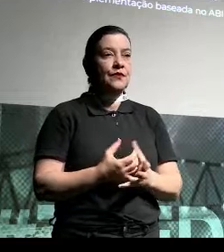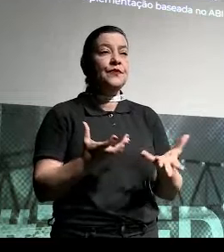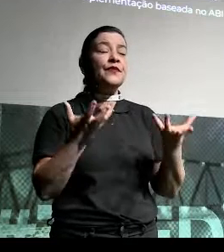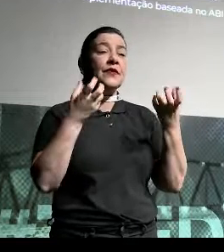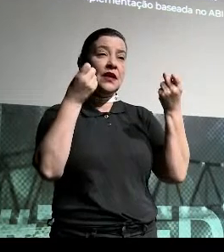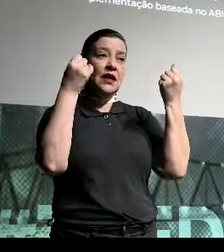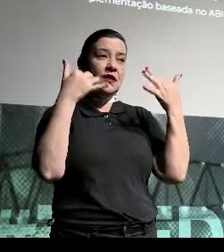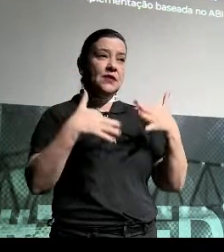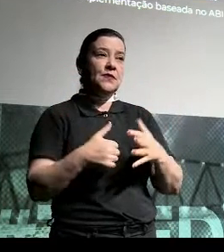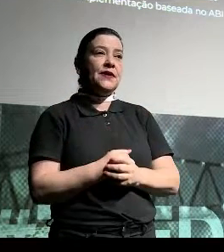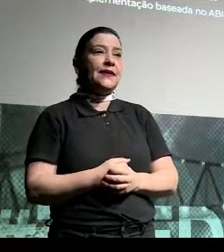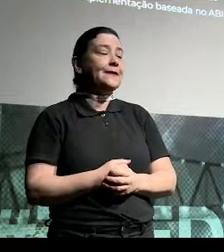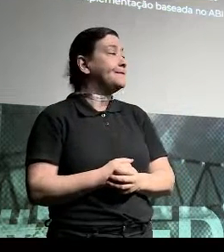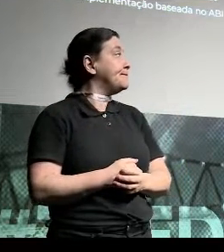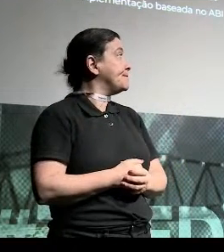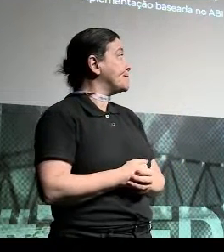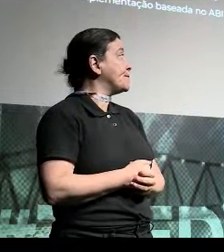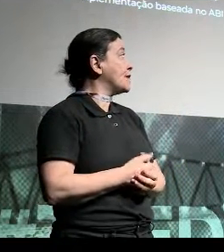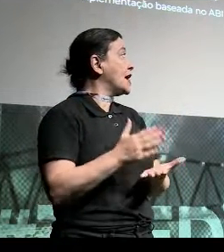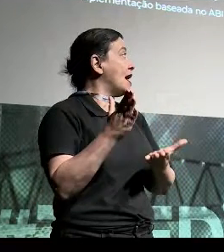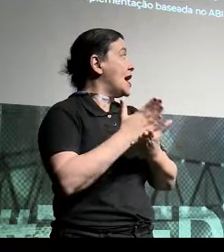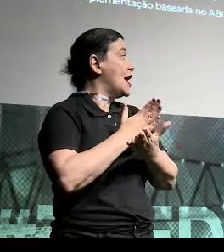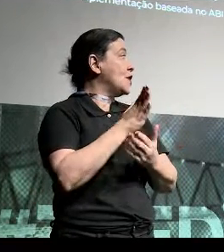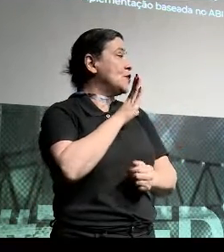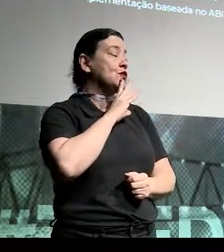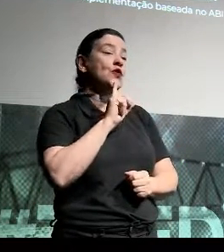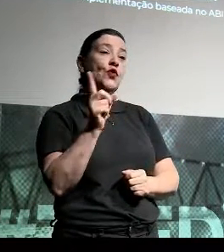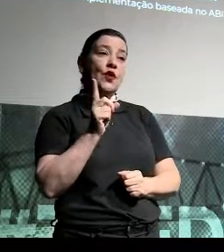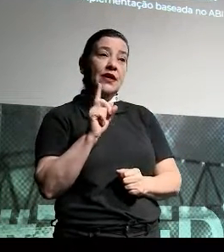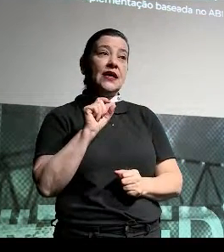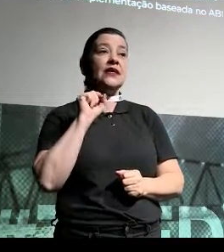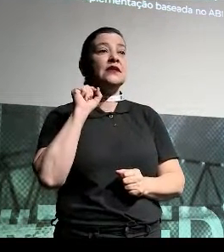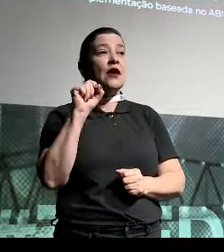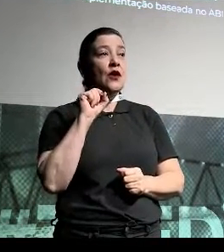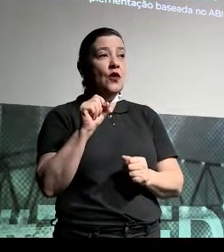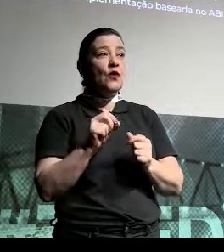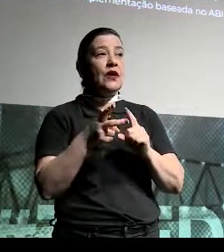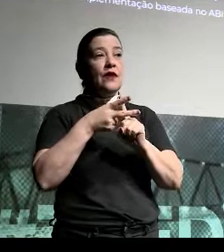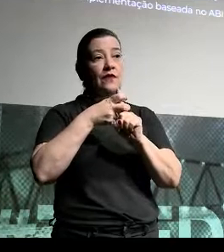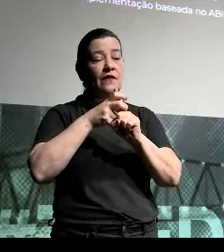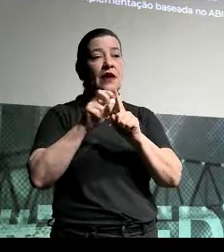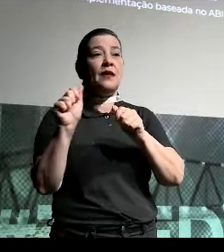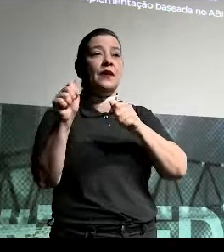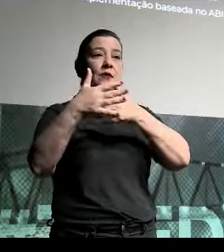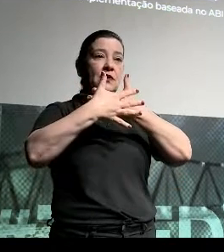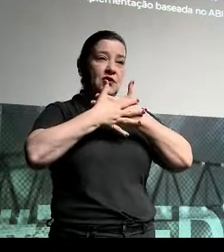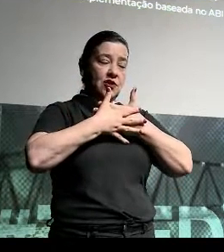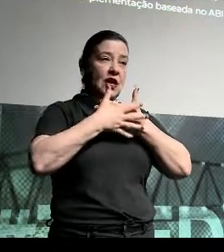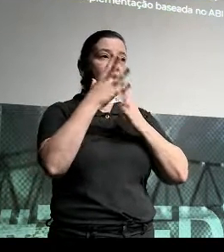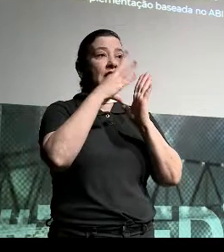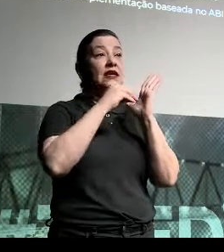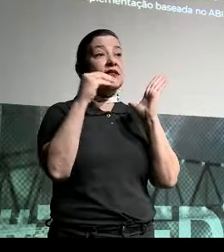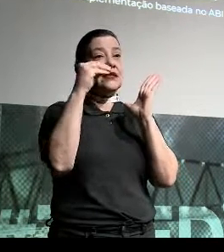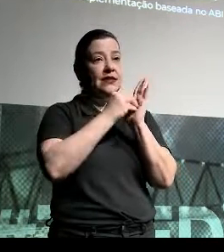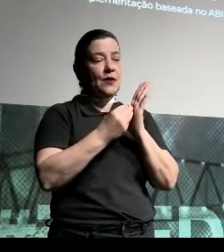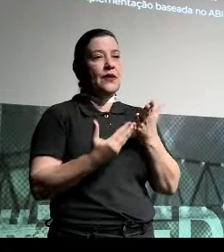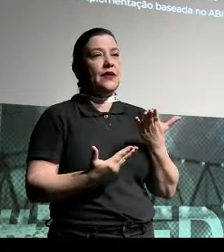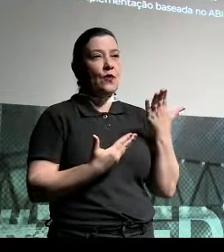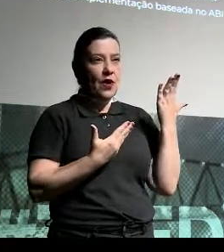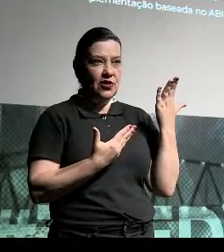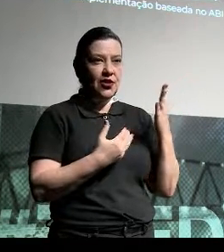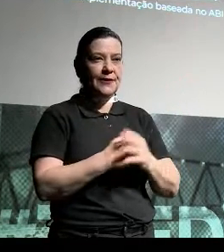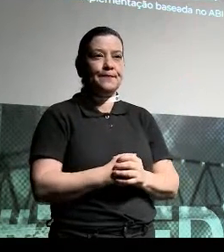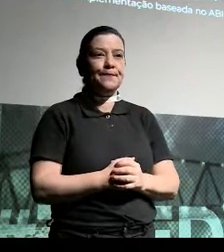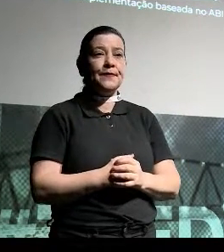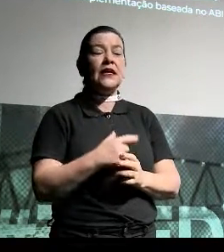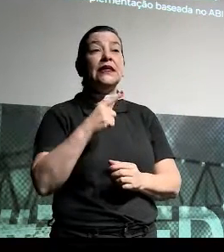sobre o Web3 Dart, né? Para quem não sabe, o Flutter ele é um framework e ele é escrito em Dart. Dart é uma linguagem e nessa